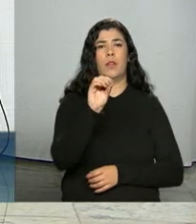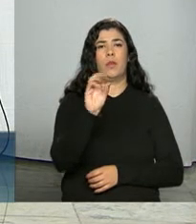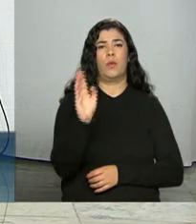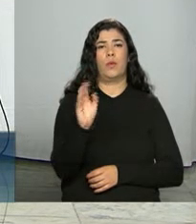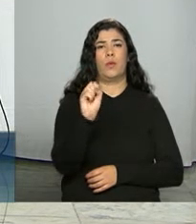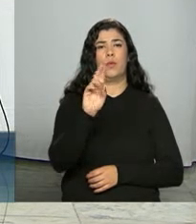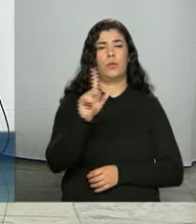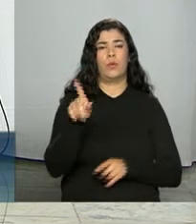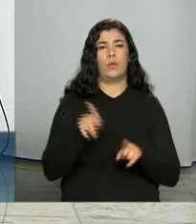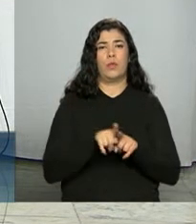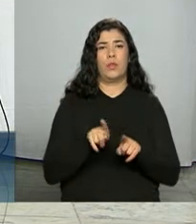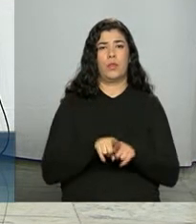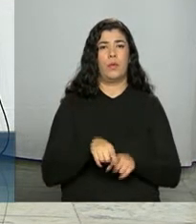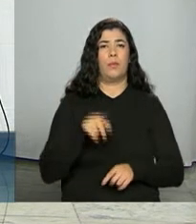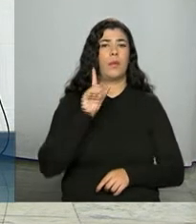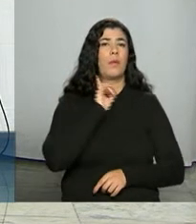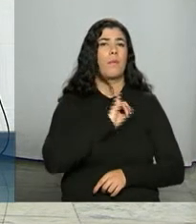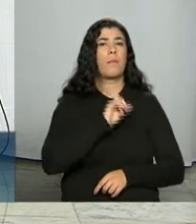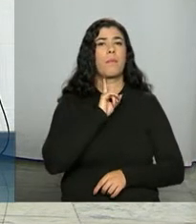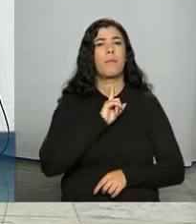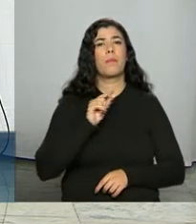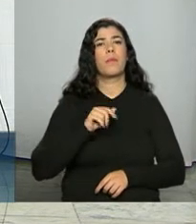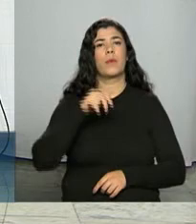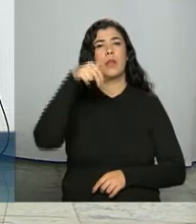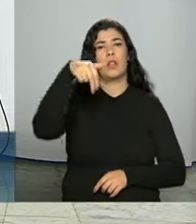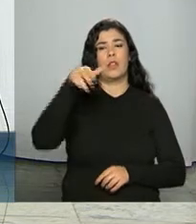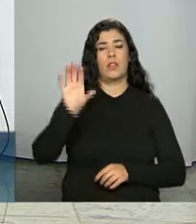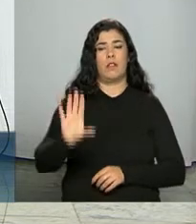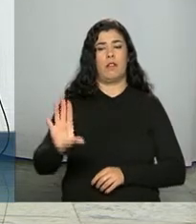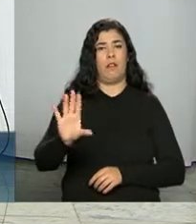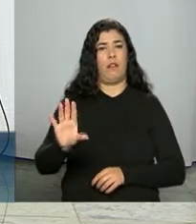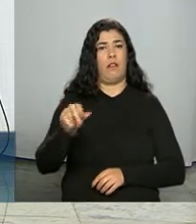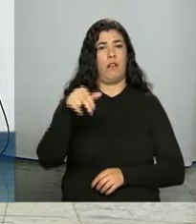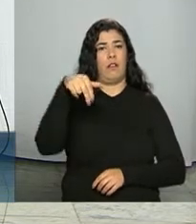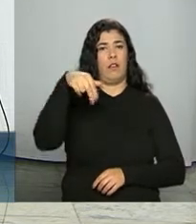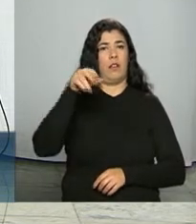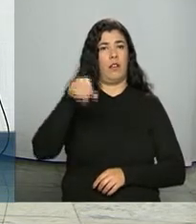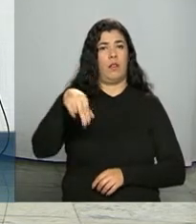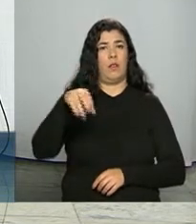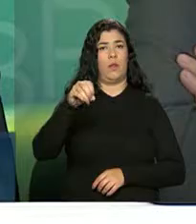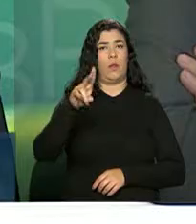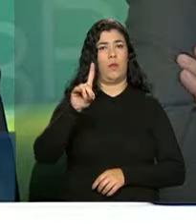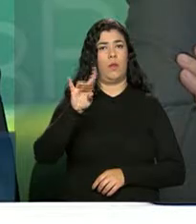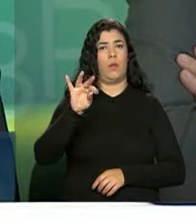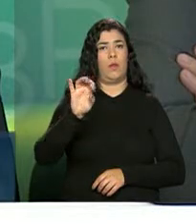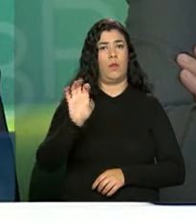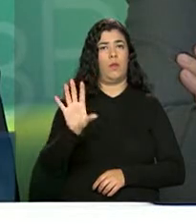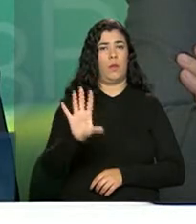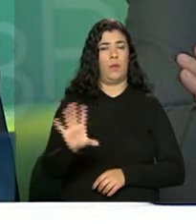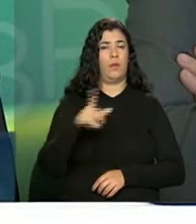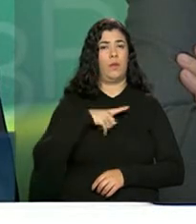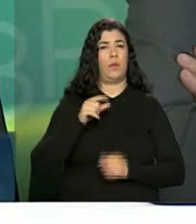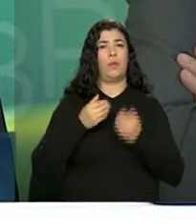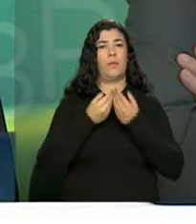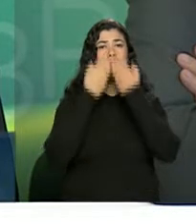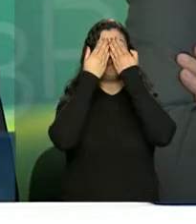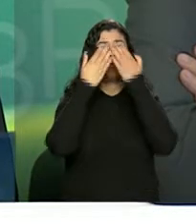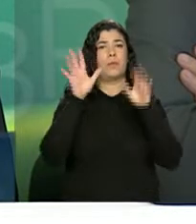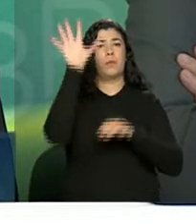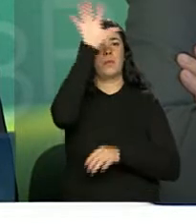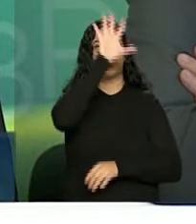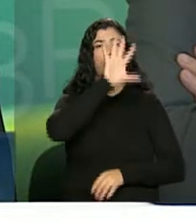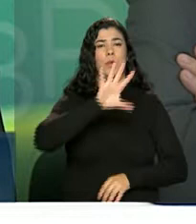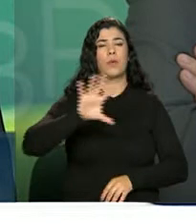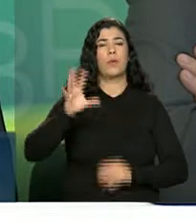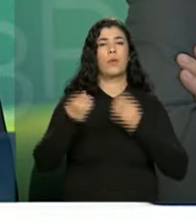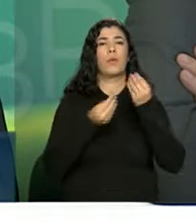de Minas Gerais muito embora os reservatórios de Minas Gerais sejam todos estaduais mas apresentando um Panorama sobre a questão